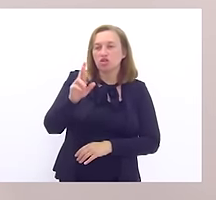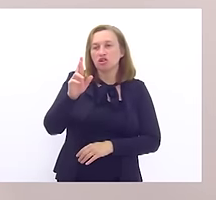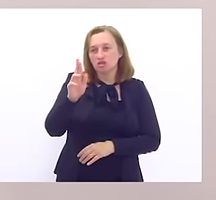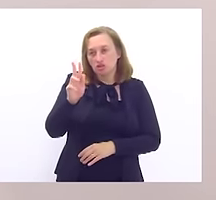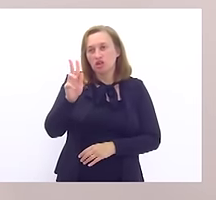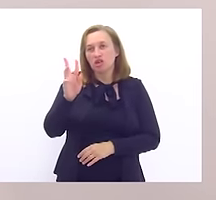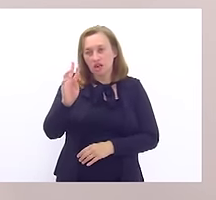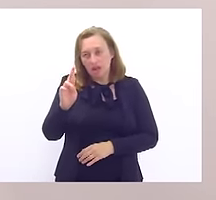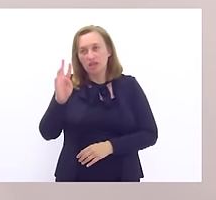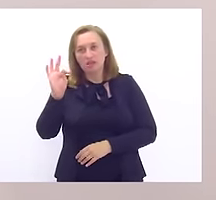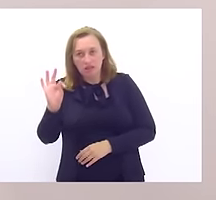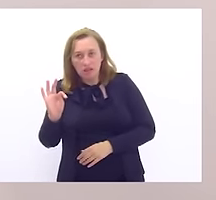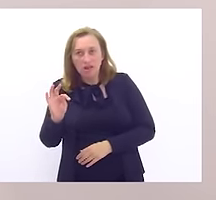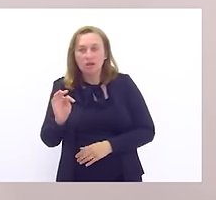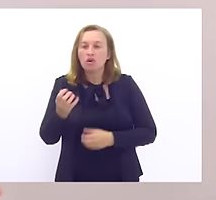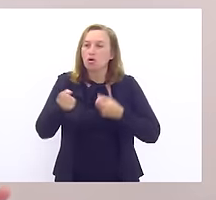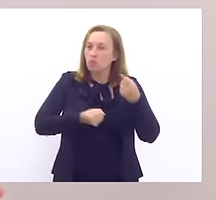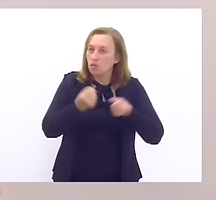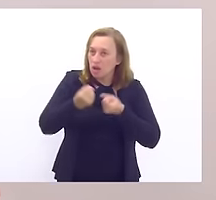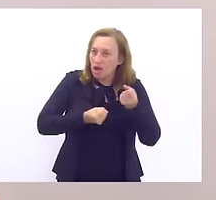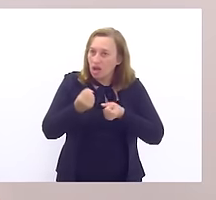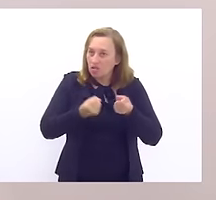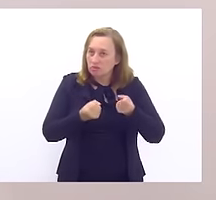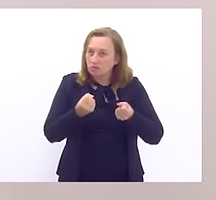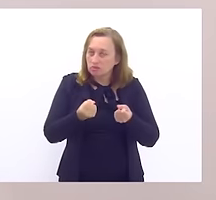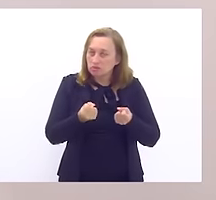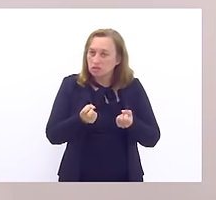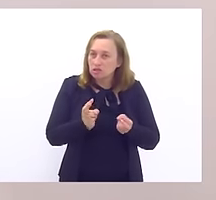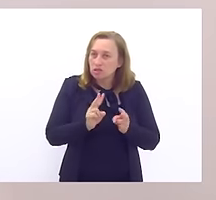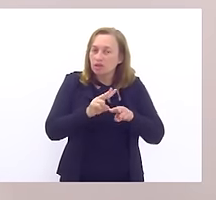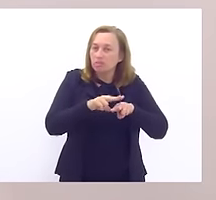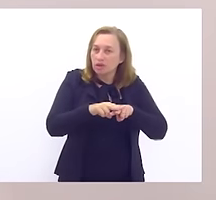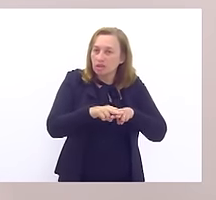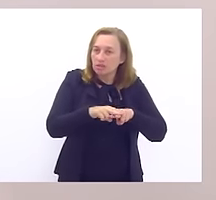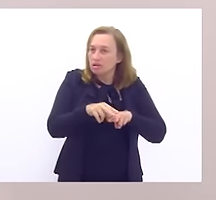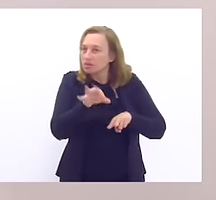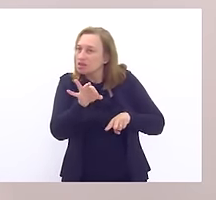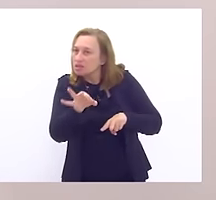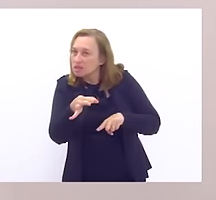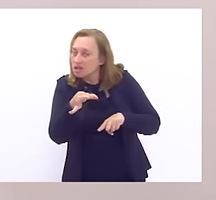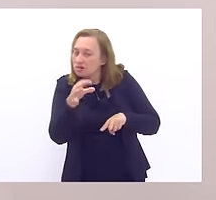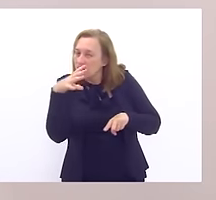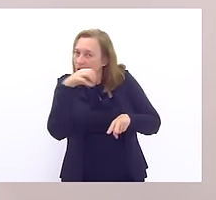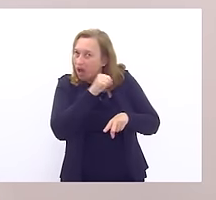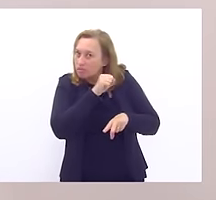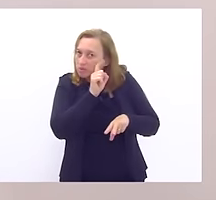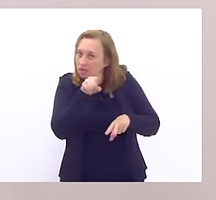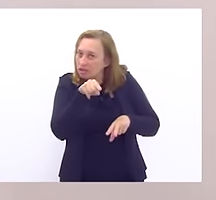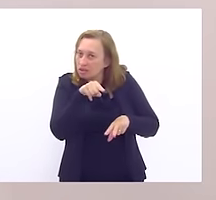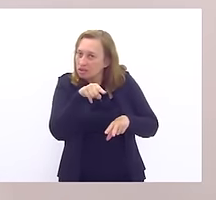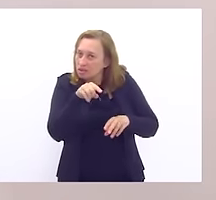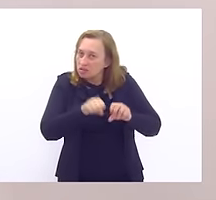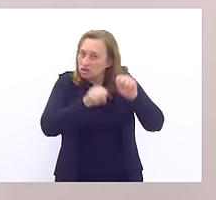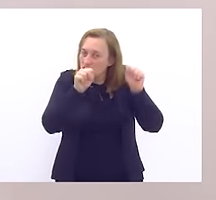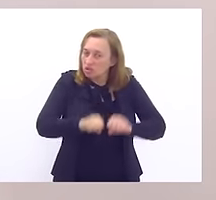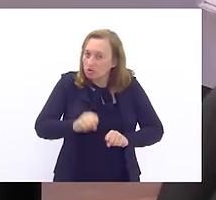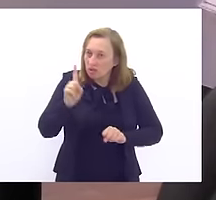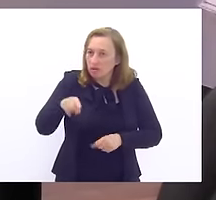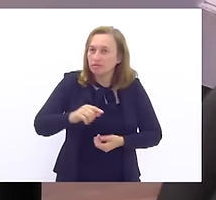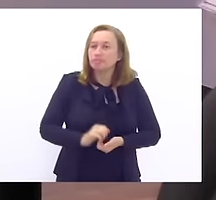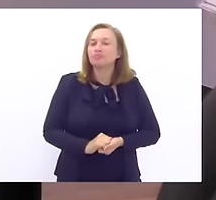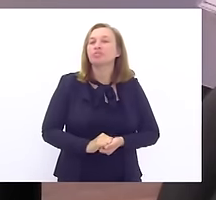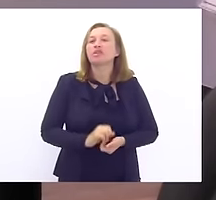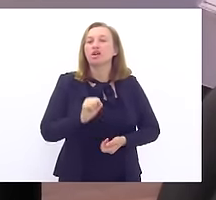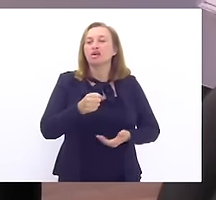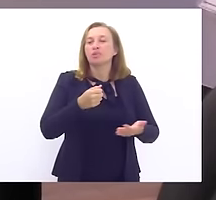automaticamente o carro é possível de ter o licenciamento Isso deve ser uma questão de rápido também esse esse sistema é rápido né então